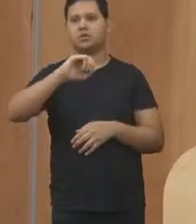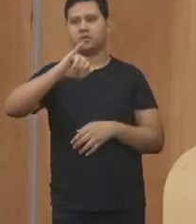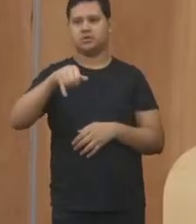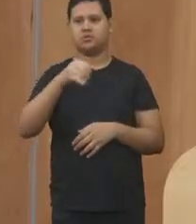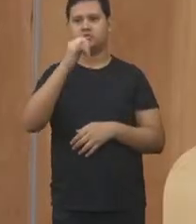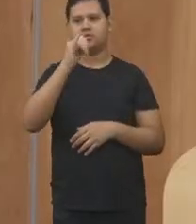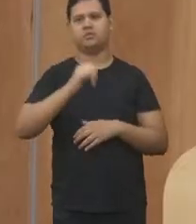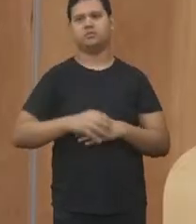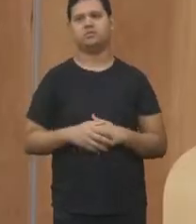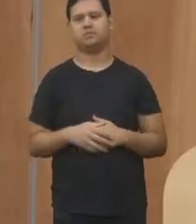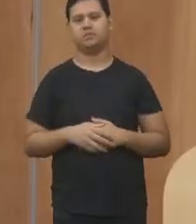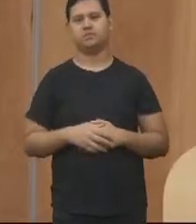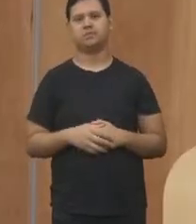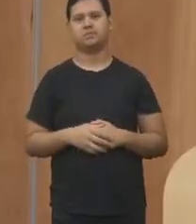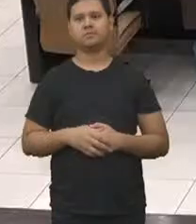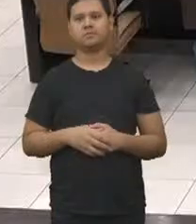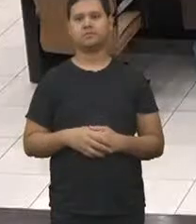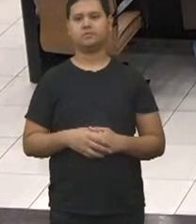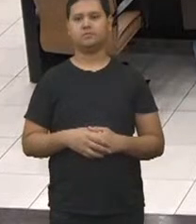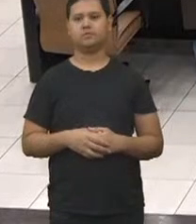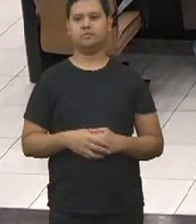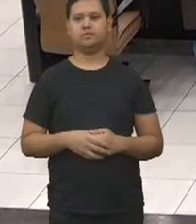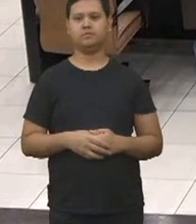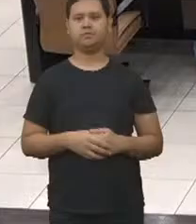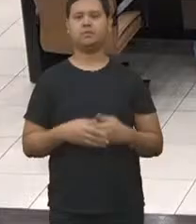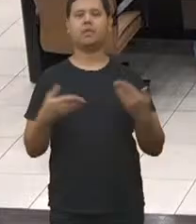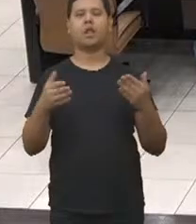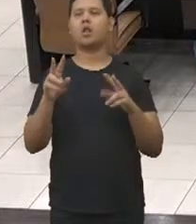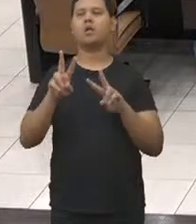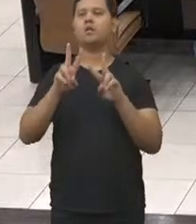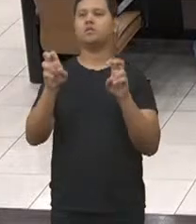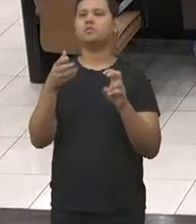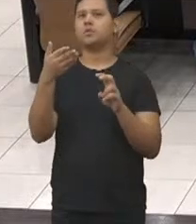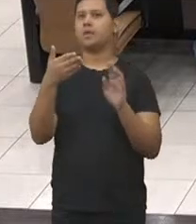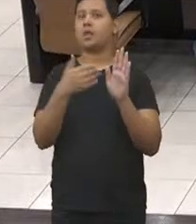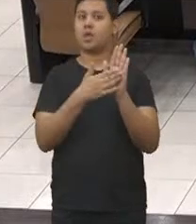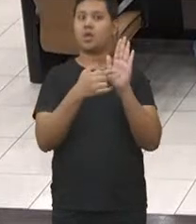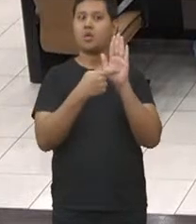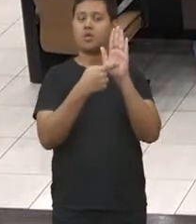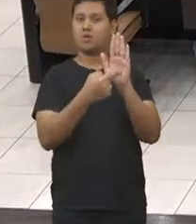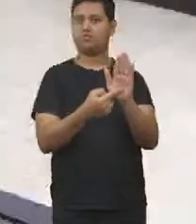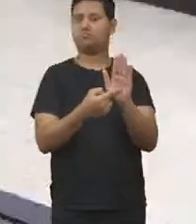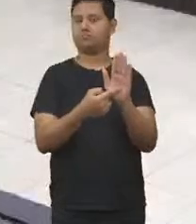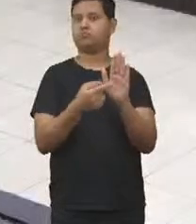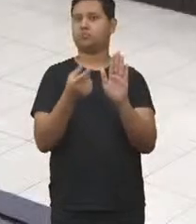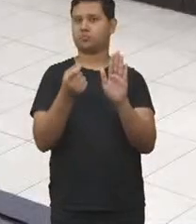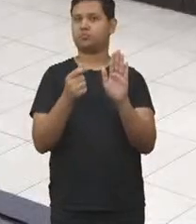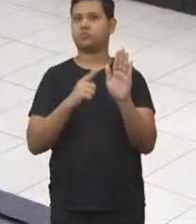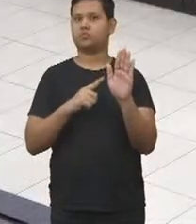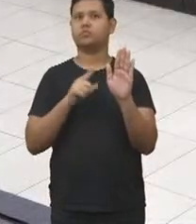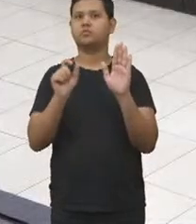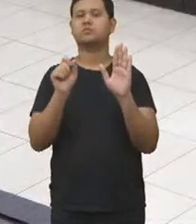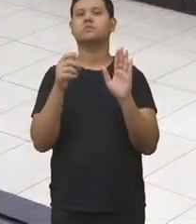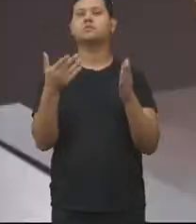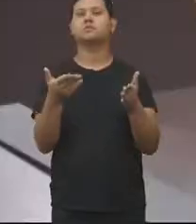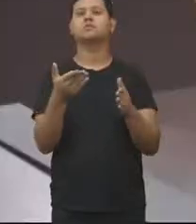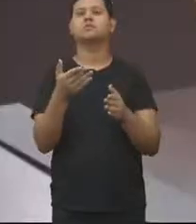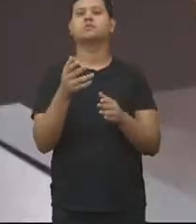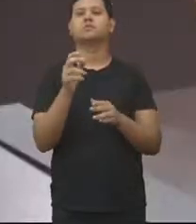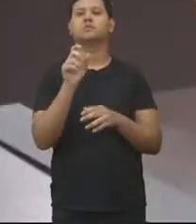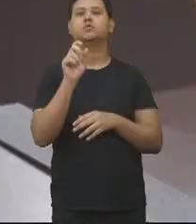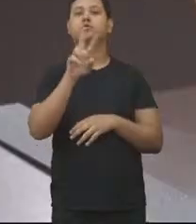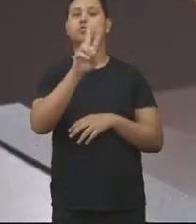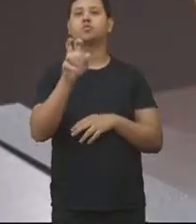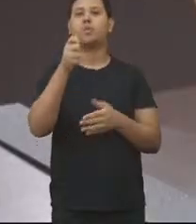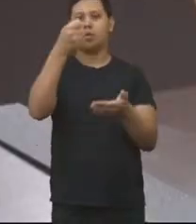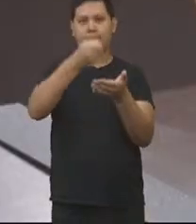Perfeito. Agora, com relação ao resultado primário, Guilherme, falando especificamente sobre os restos a